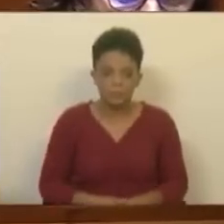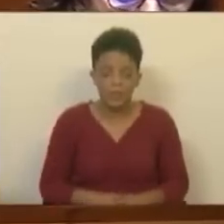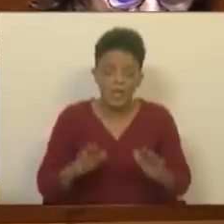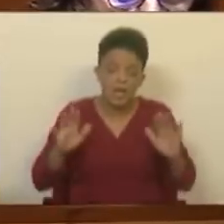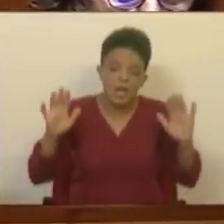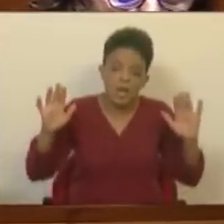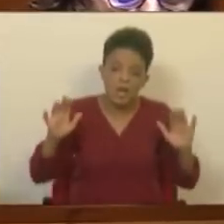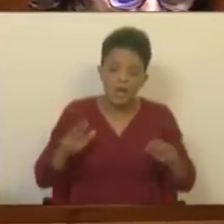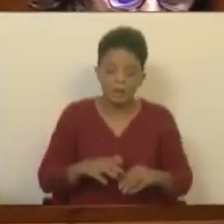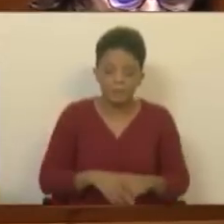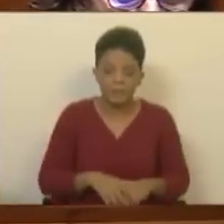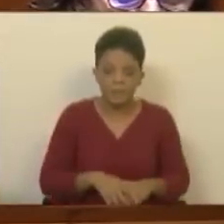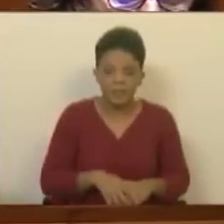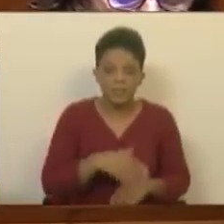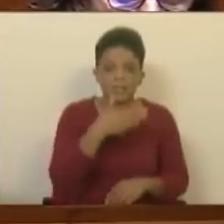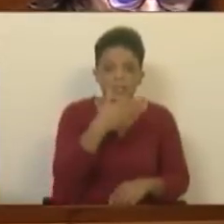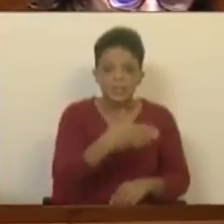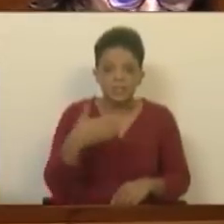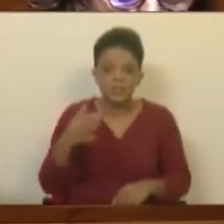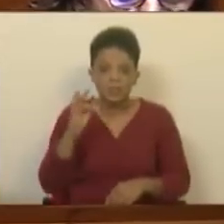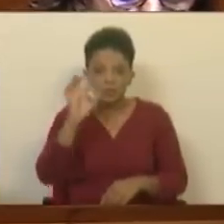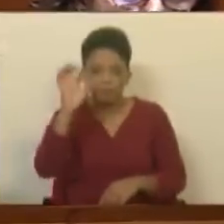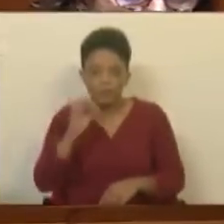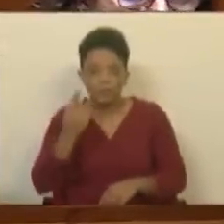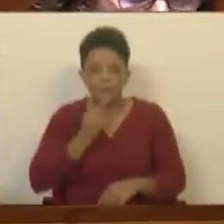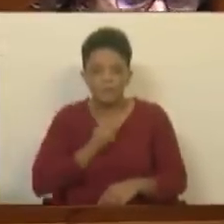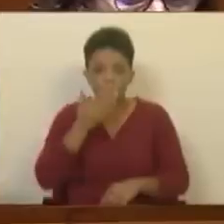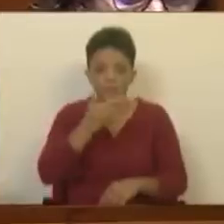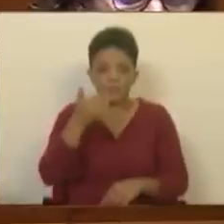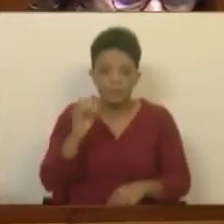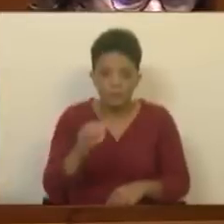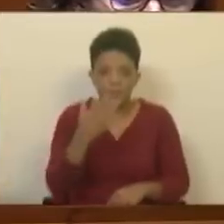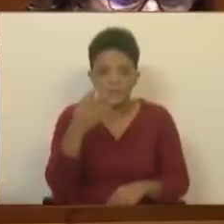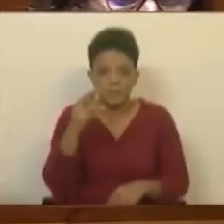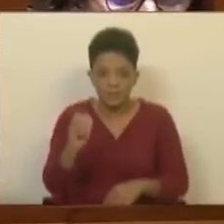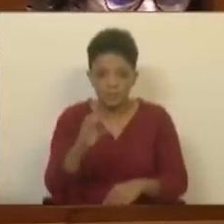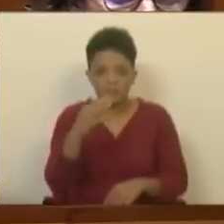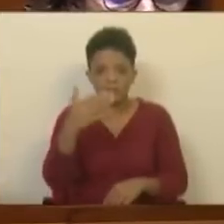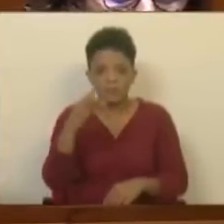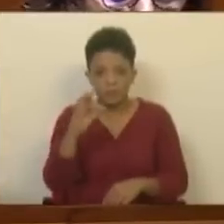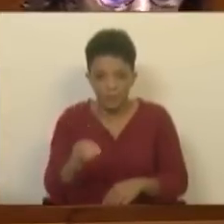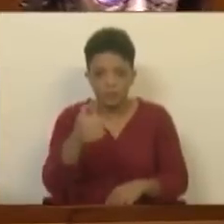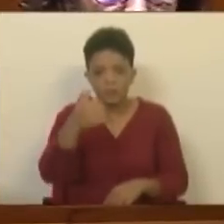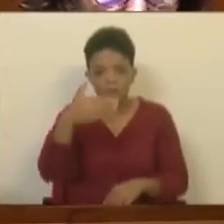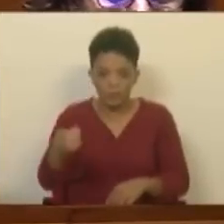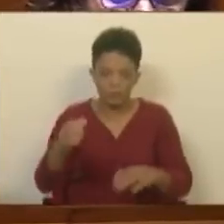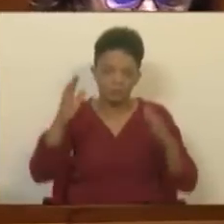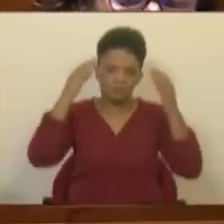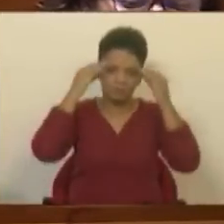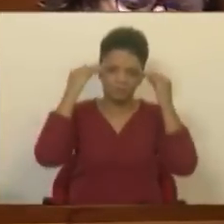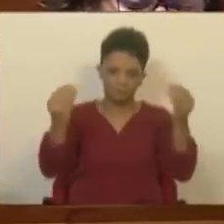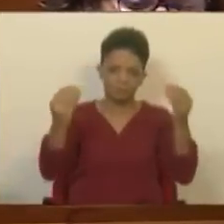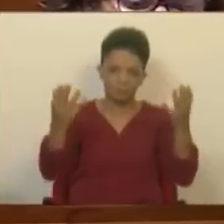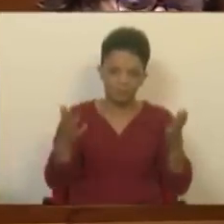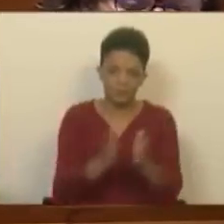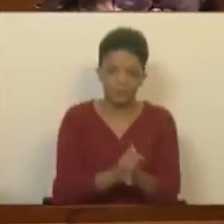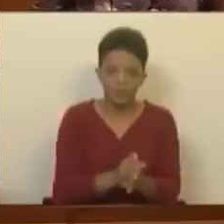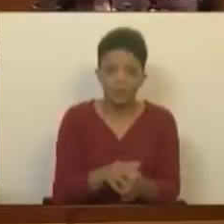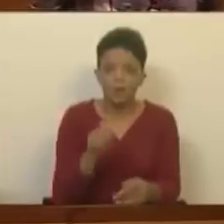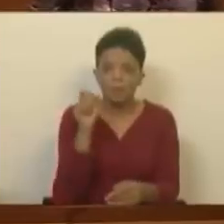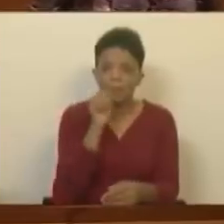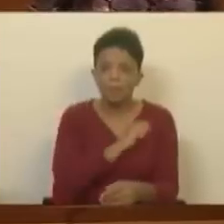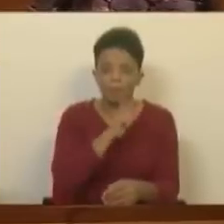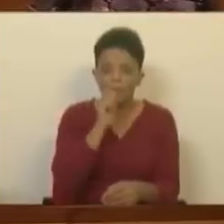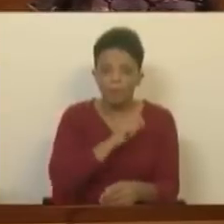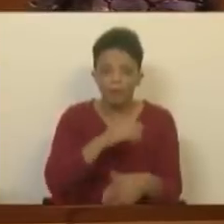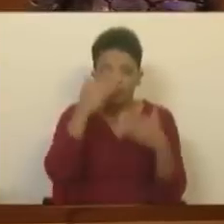hábito em vez de ser 114% de investimento 120 130 a 140 150 a ambição é ilimitada